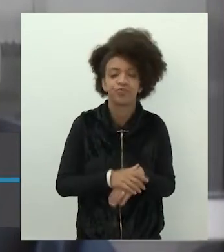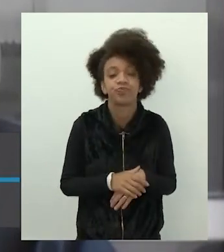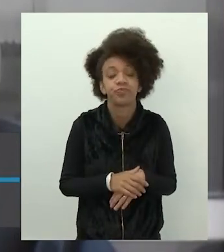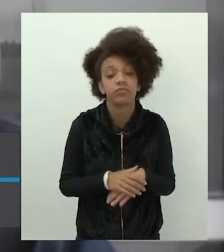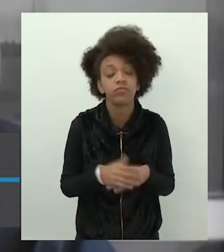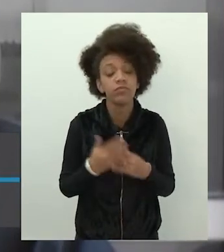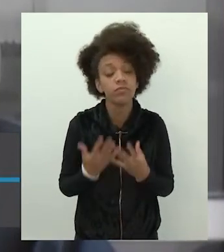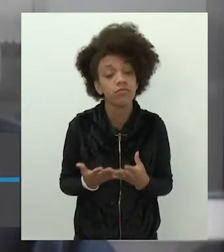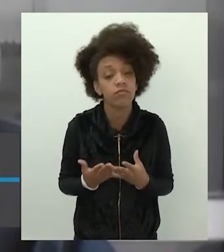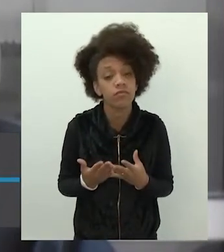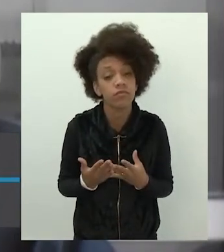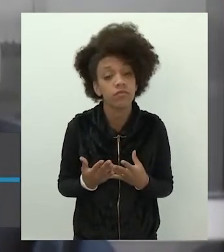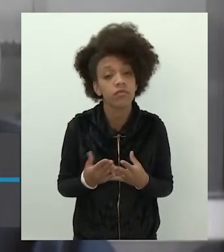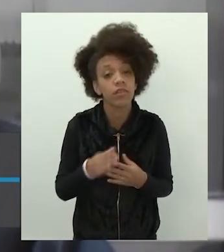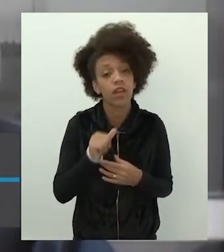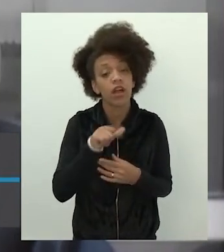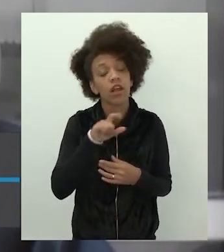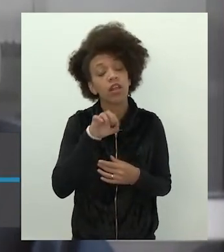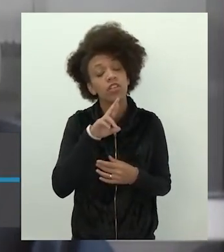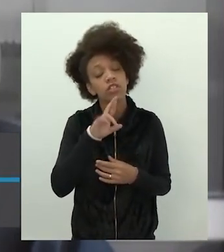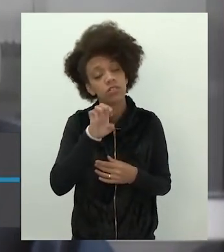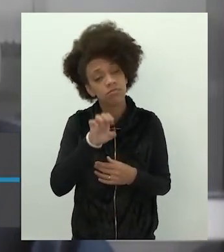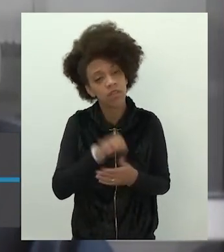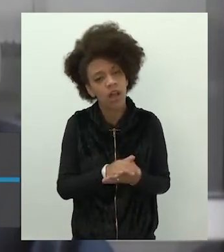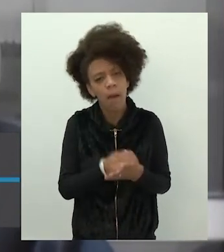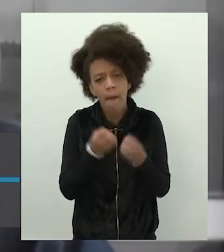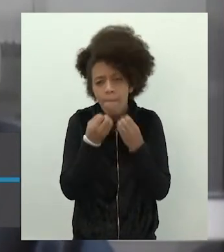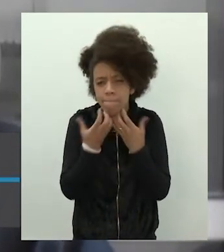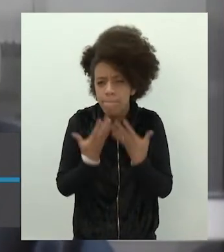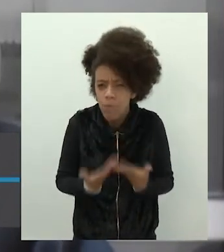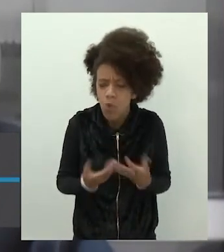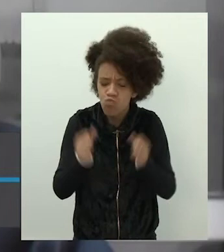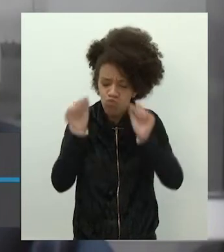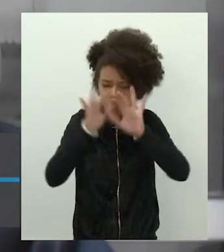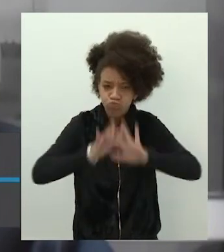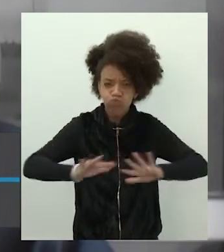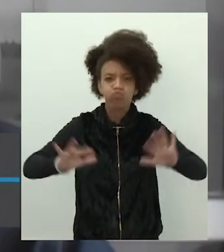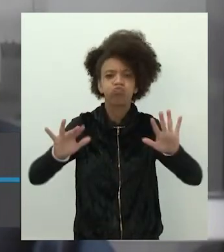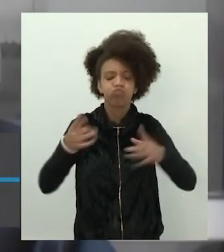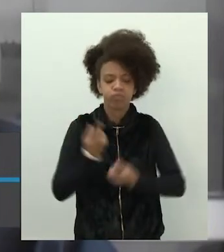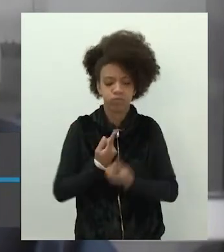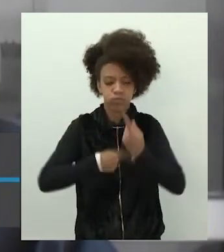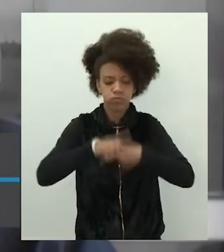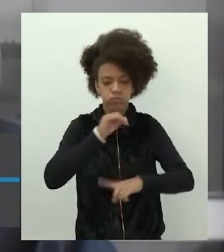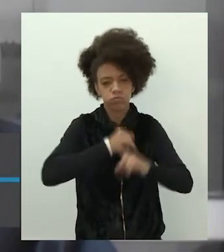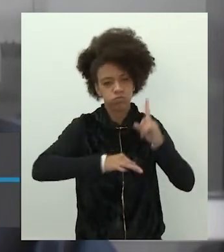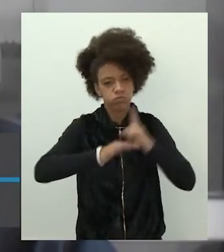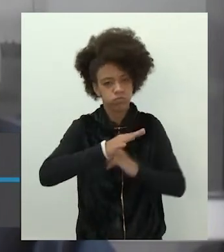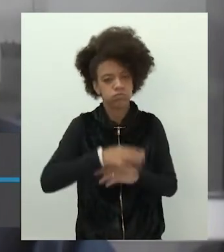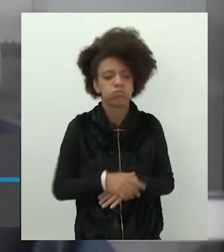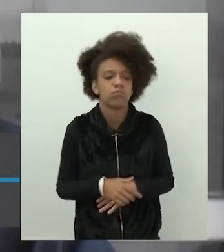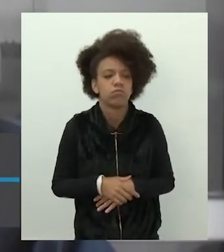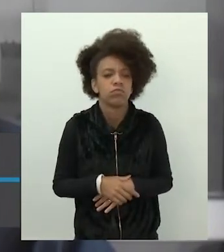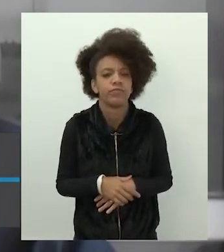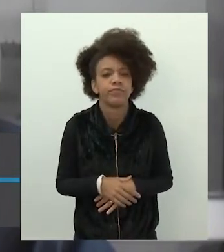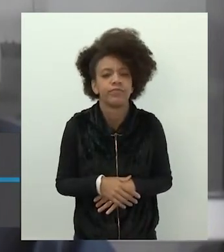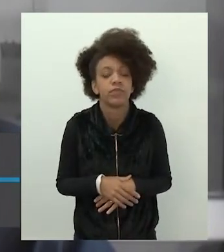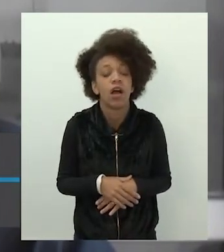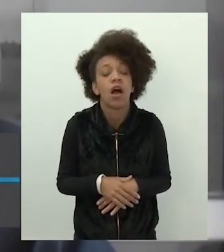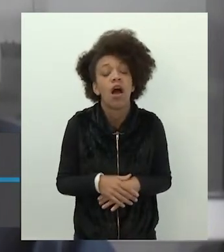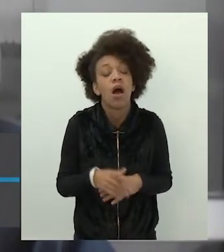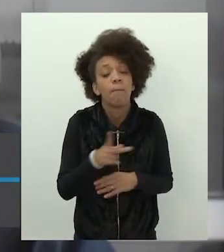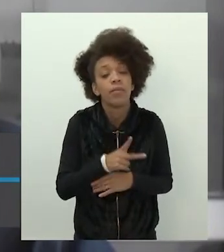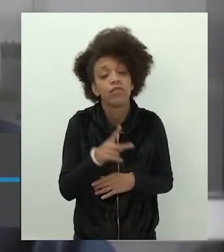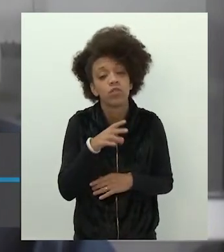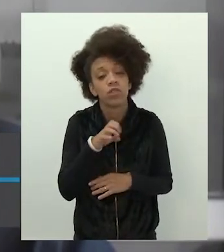professora Alexandre, ótimos esclarecimentos sobre evolução humana, né? A professora Ivete